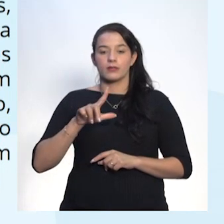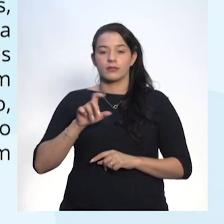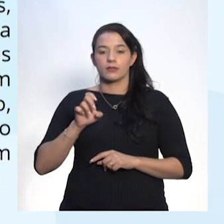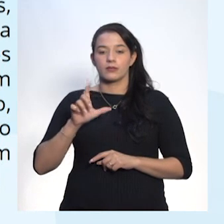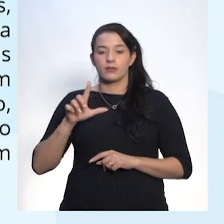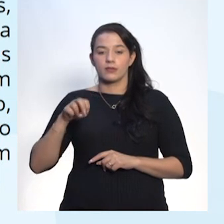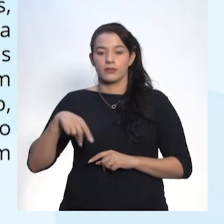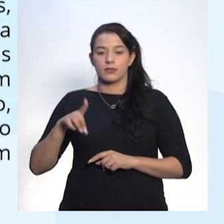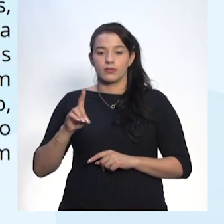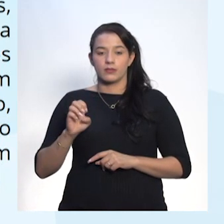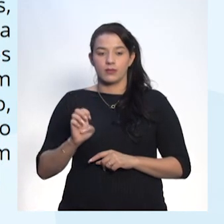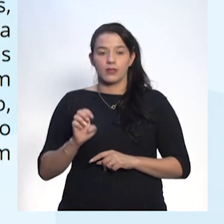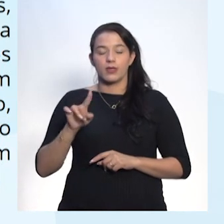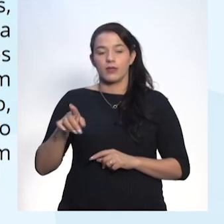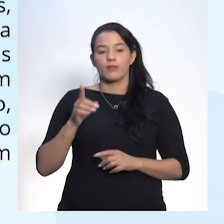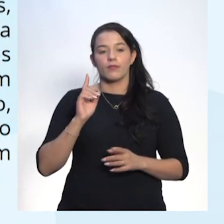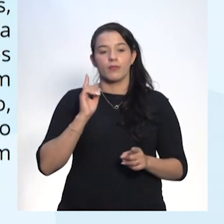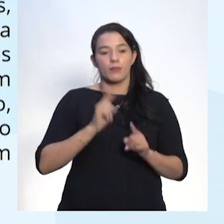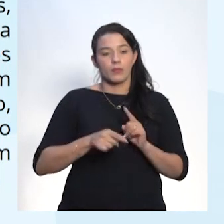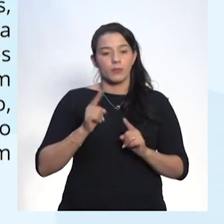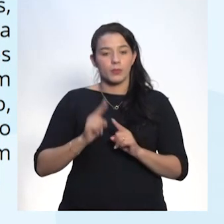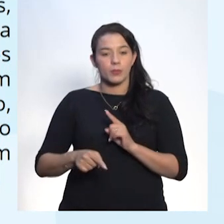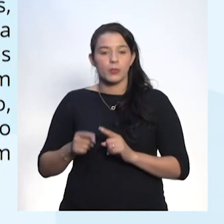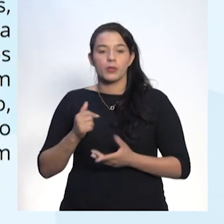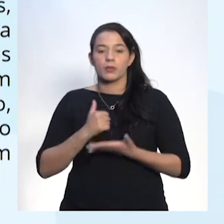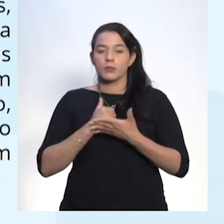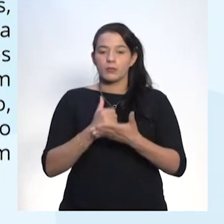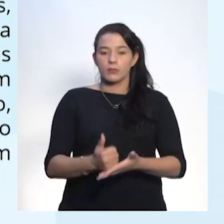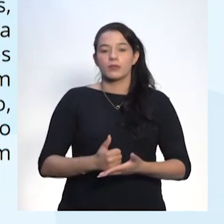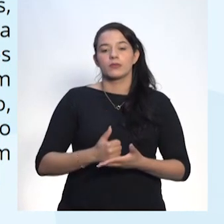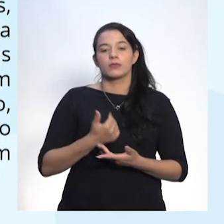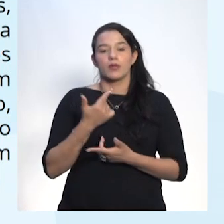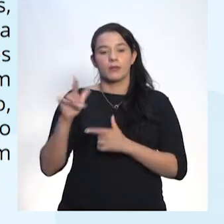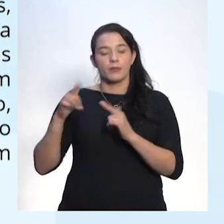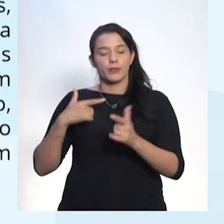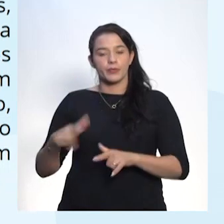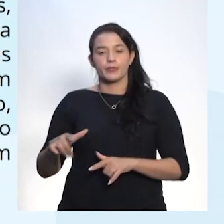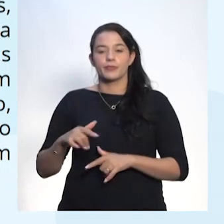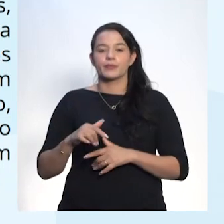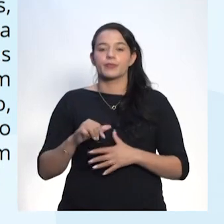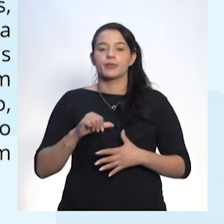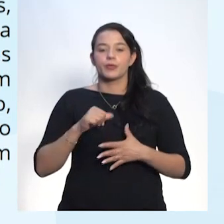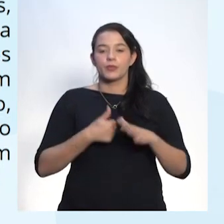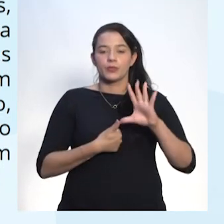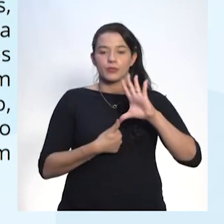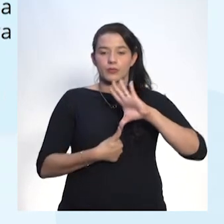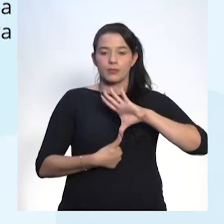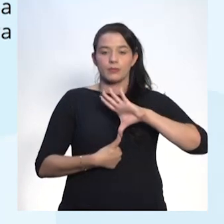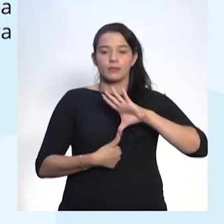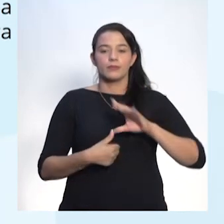foram coibidos por militares com o apoio dos norte-americanos. Próxima tela.